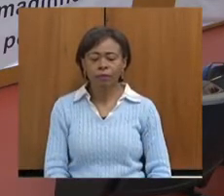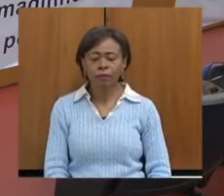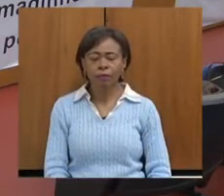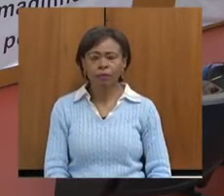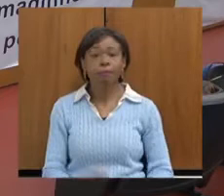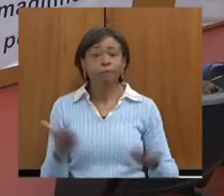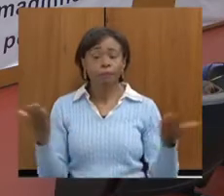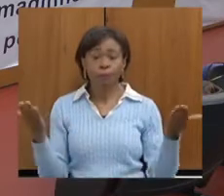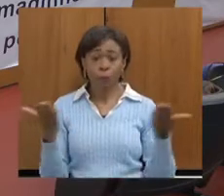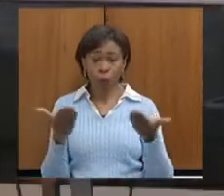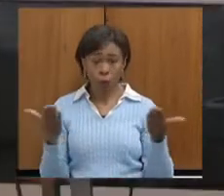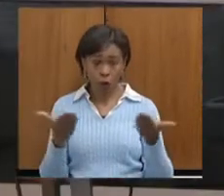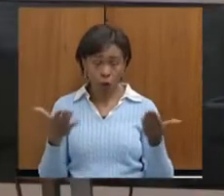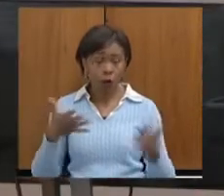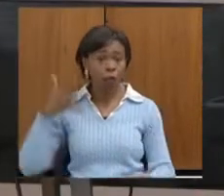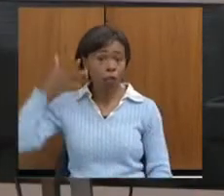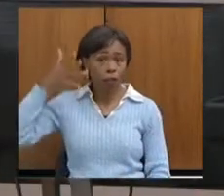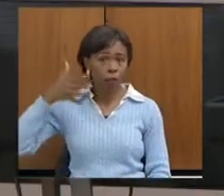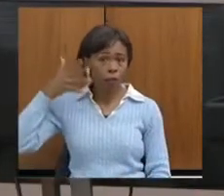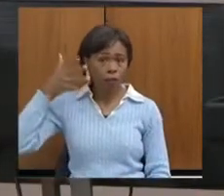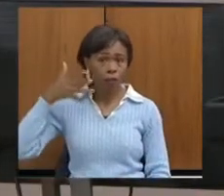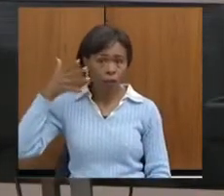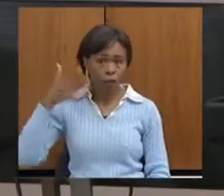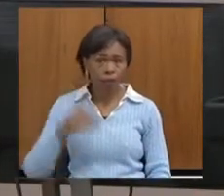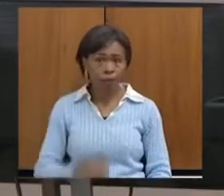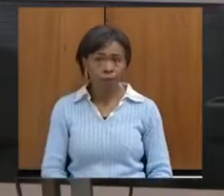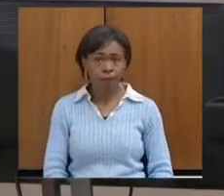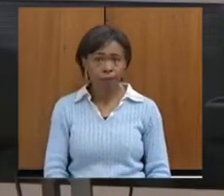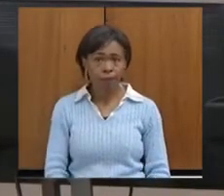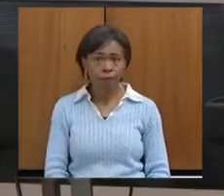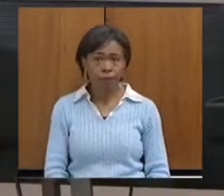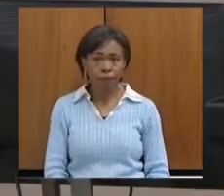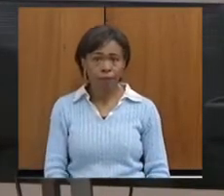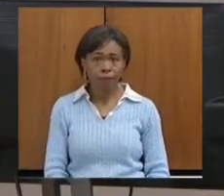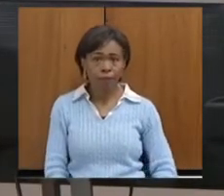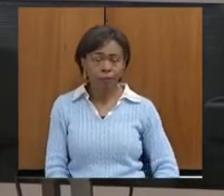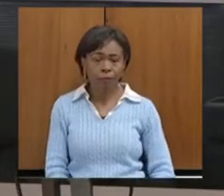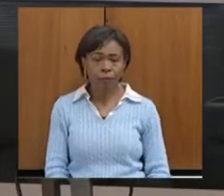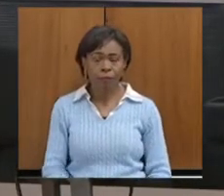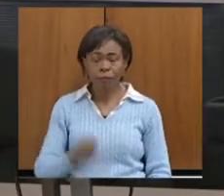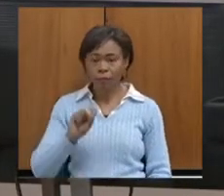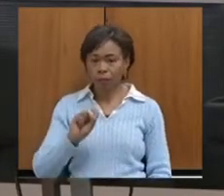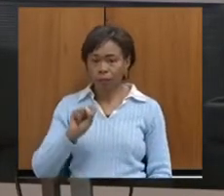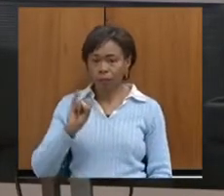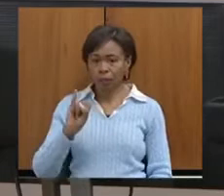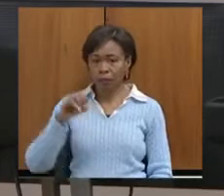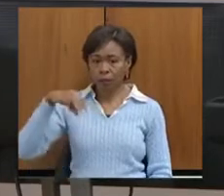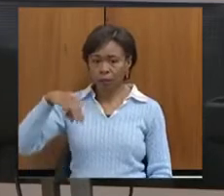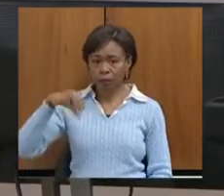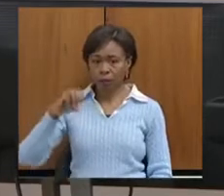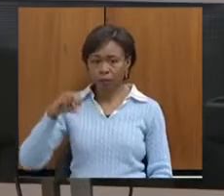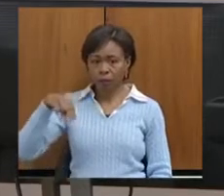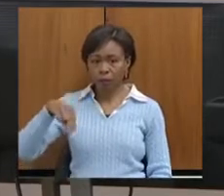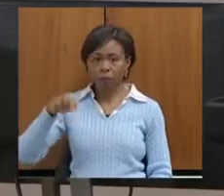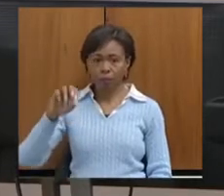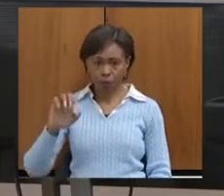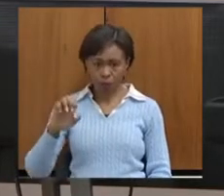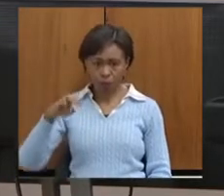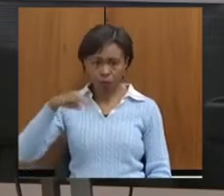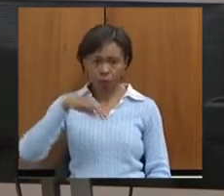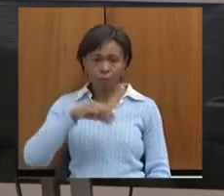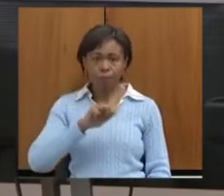e agora passamos a palavra e a Simone Maria da Silva oi